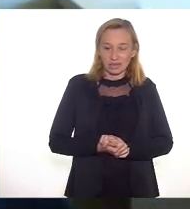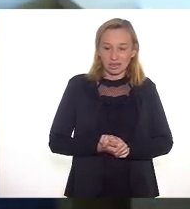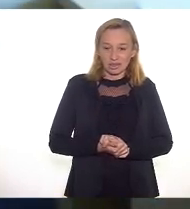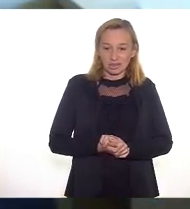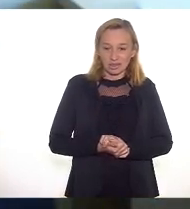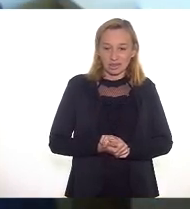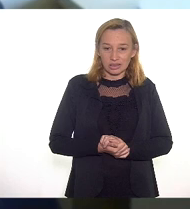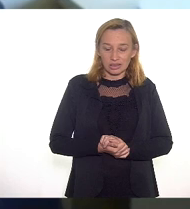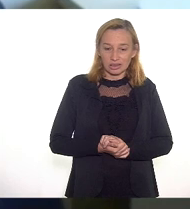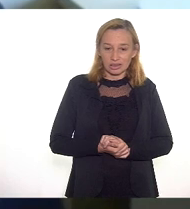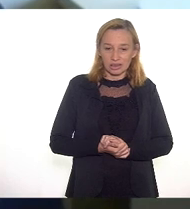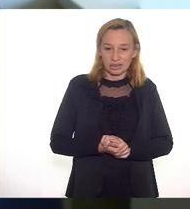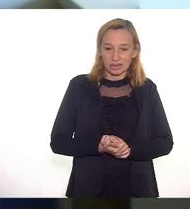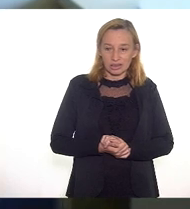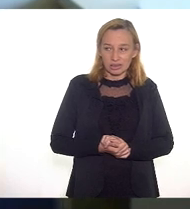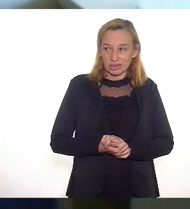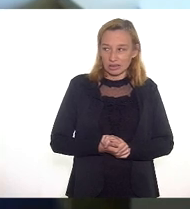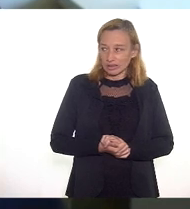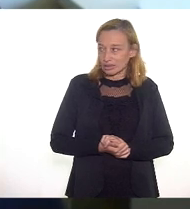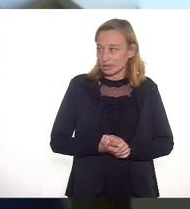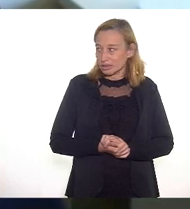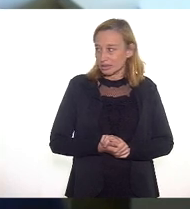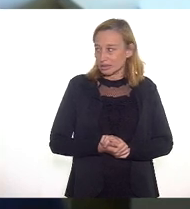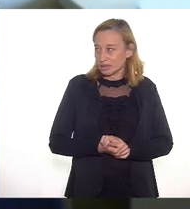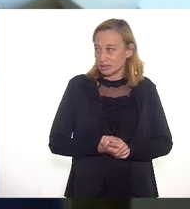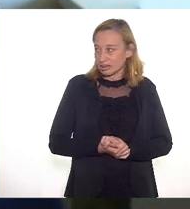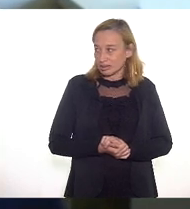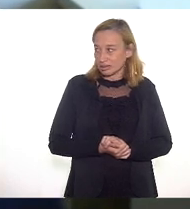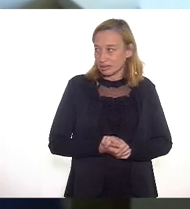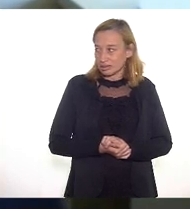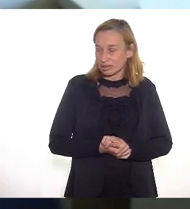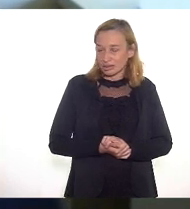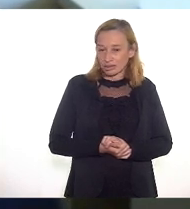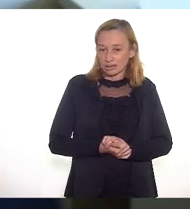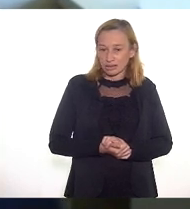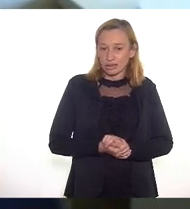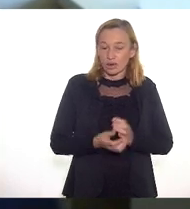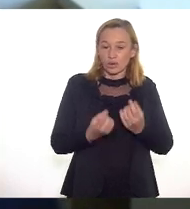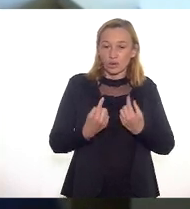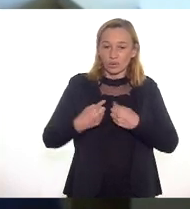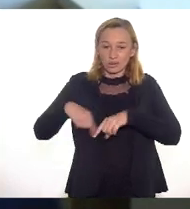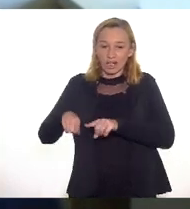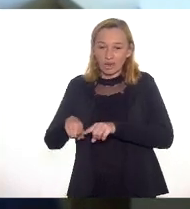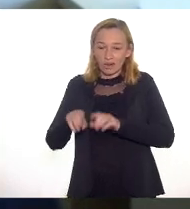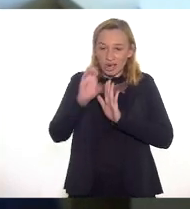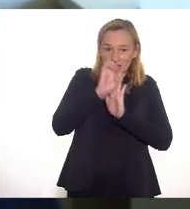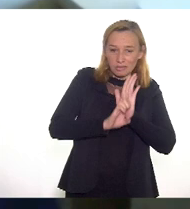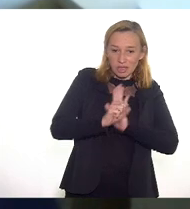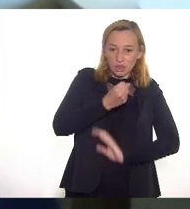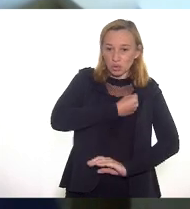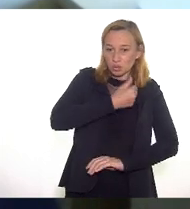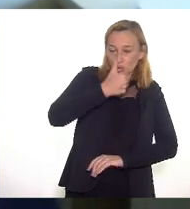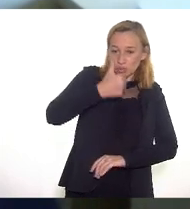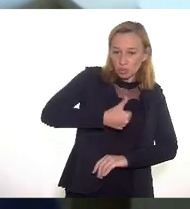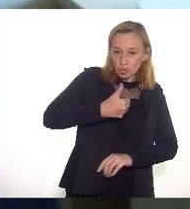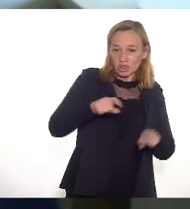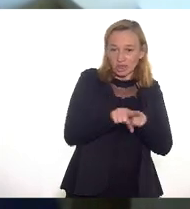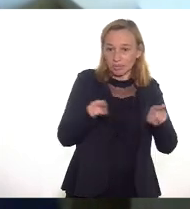E o parecer é o seguinte: contrário às emendas 1 e